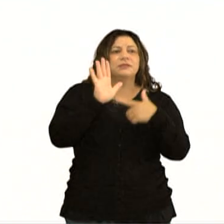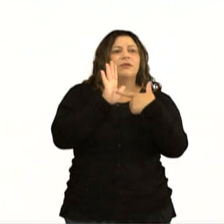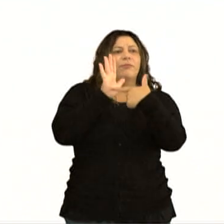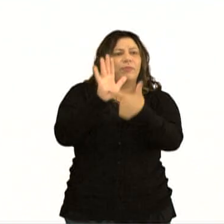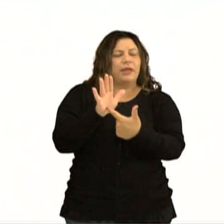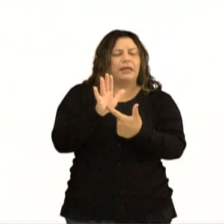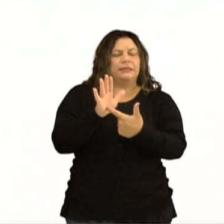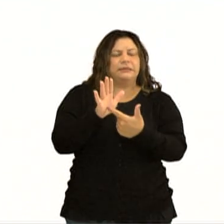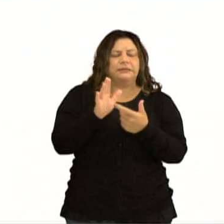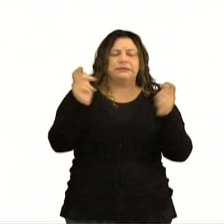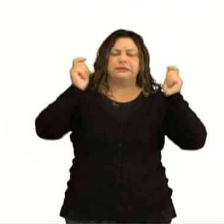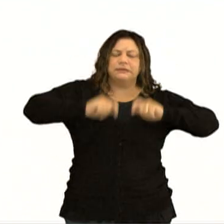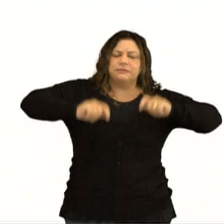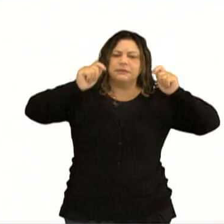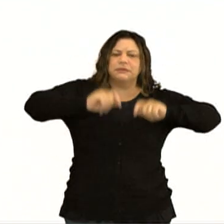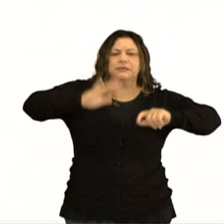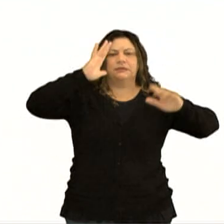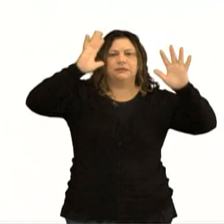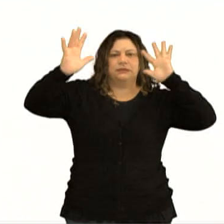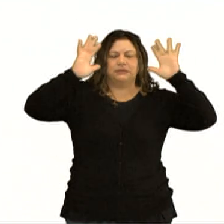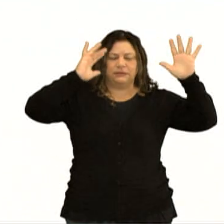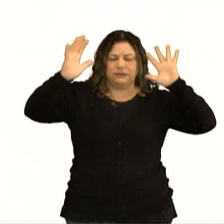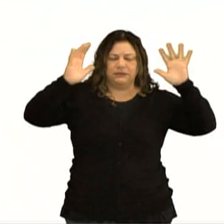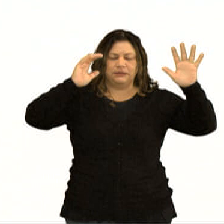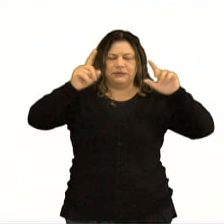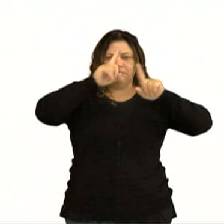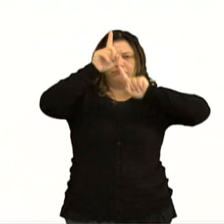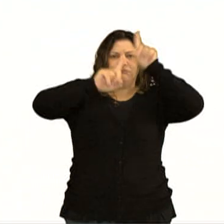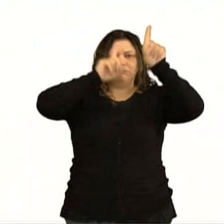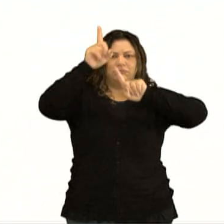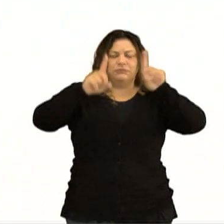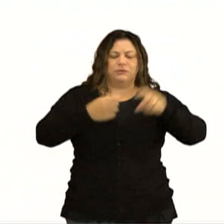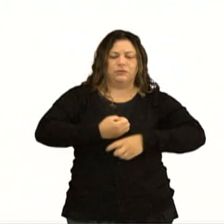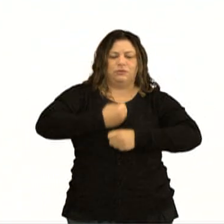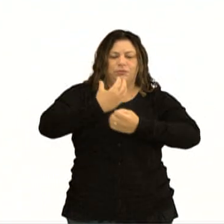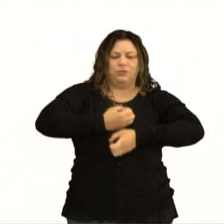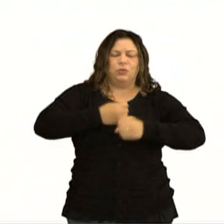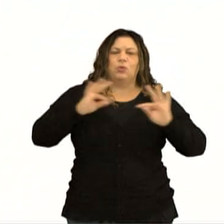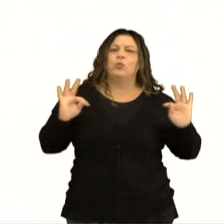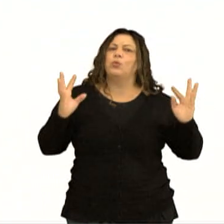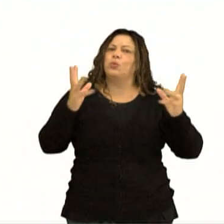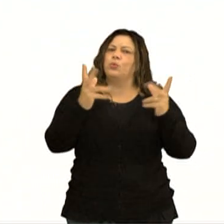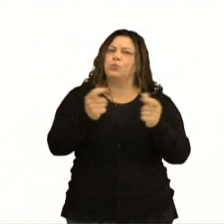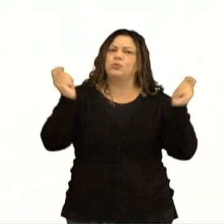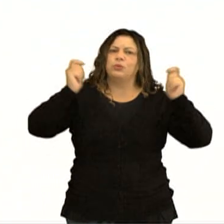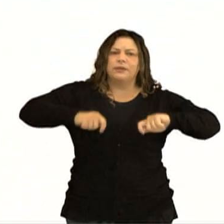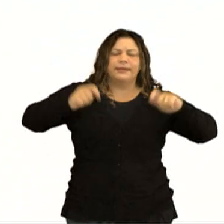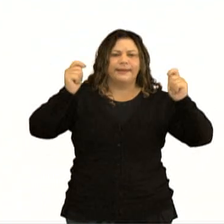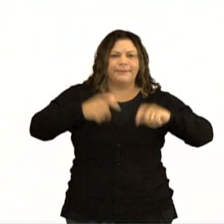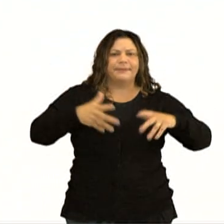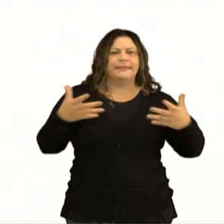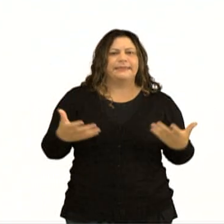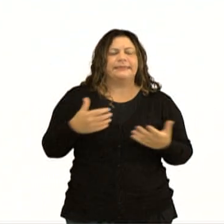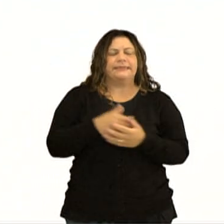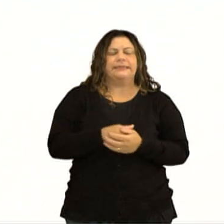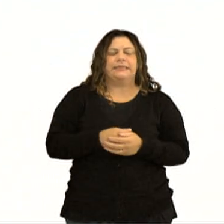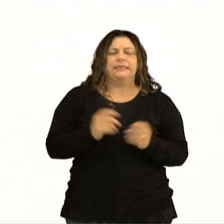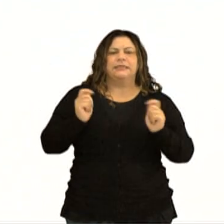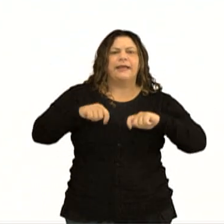demonstram a capacidade criativa e inventiva do poeta. Toda a criação, toda a capacidade que o poeta tem, a